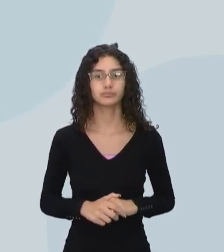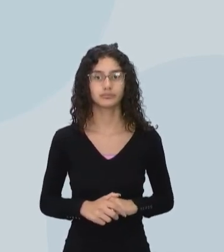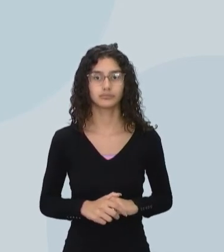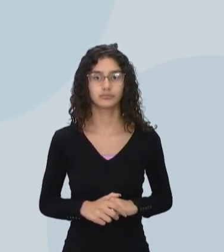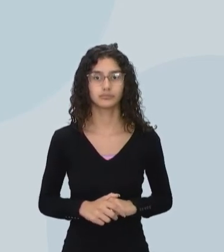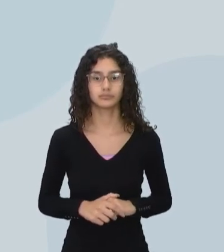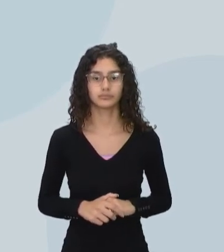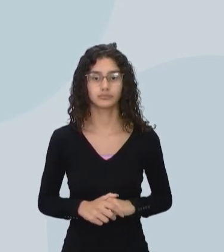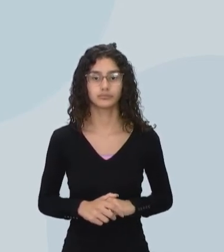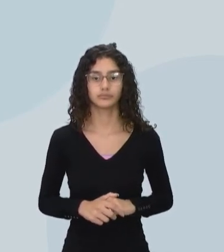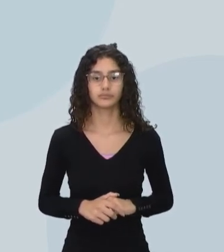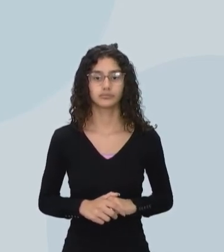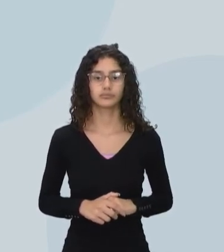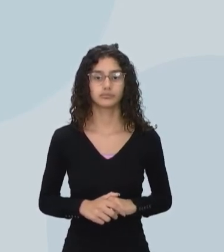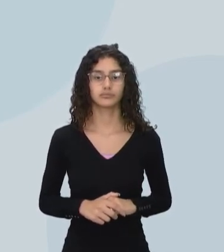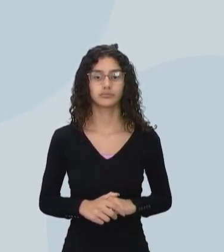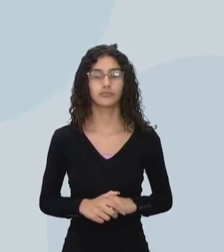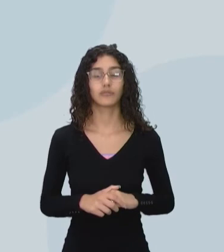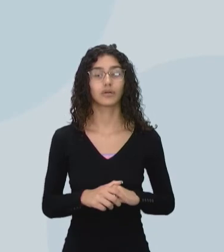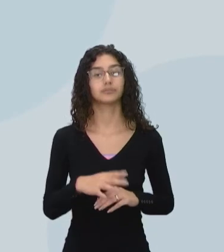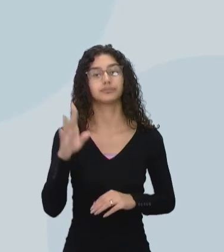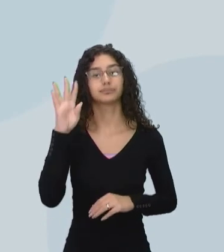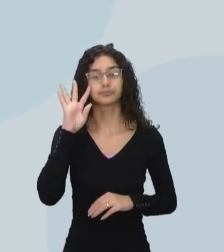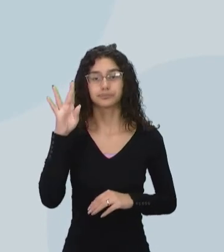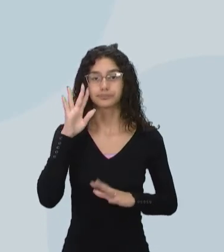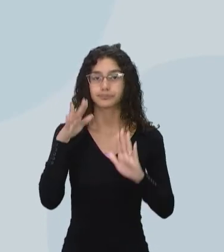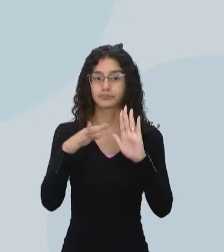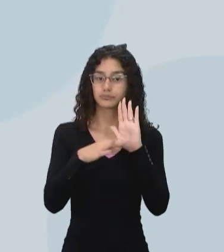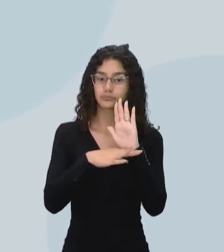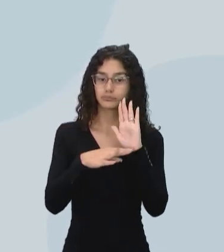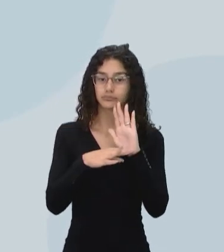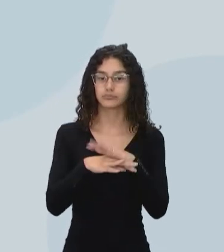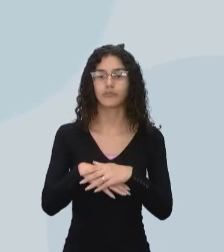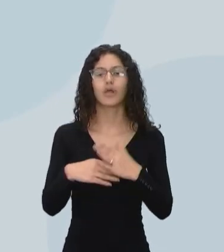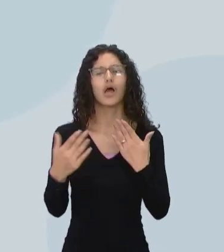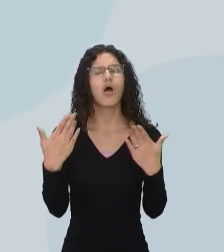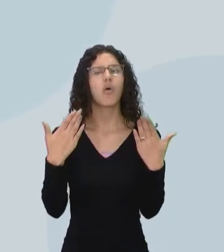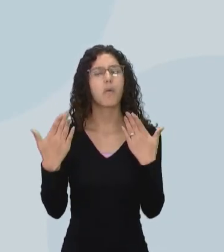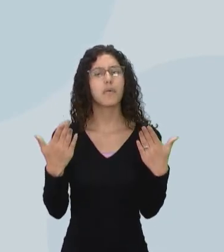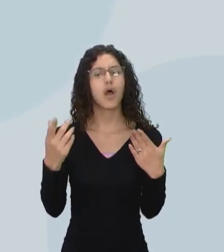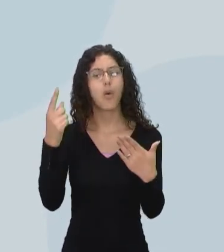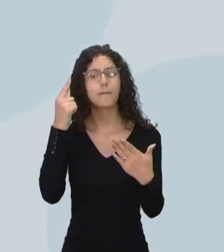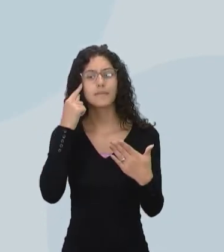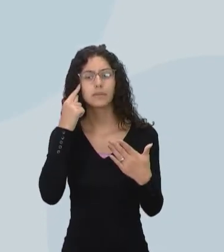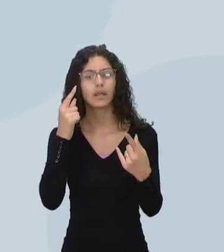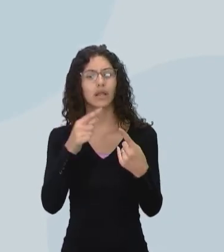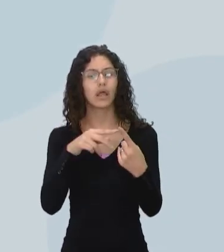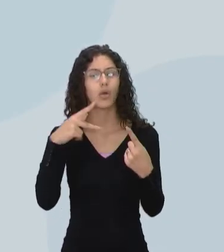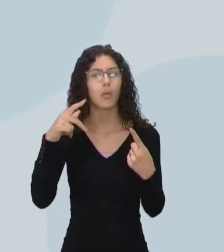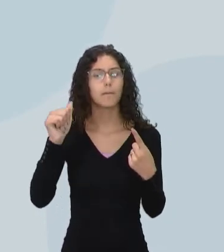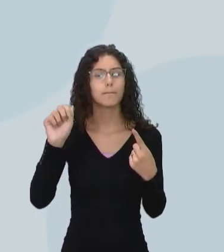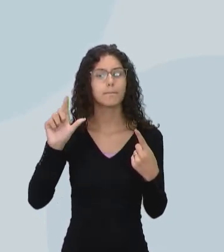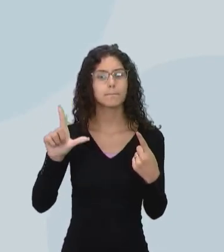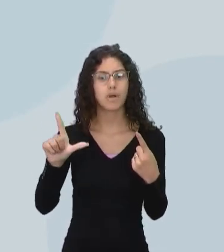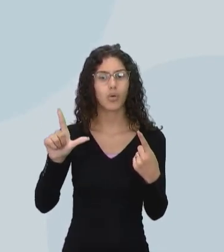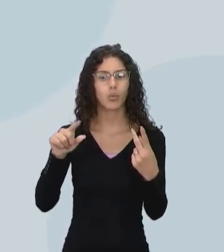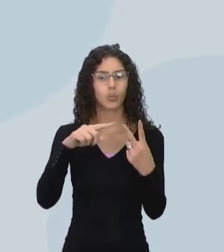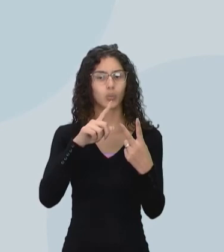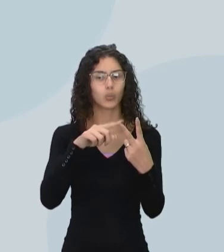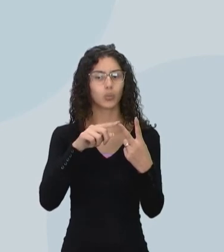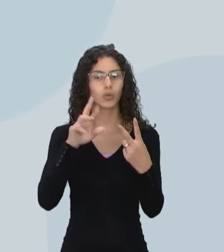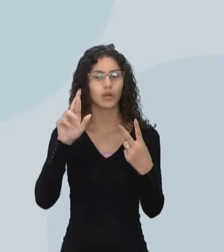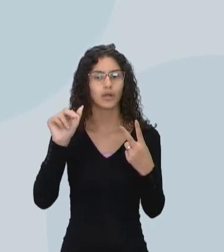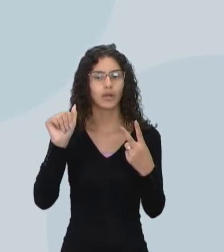Vamos para a nossa última reflexão. Ao compararmos o pensamento de Paul Vidal de la Blache